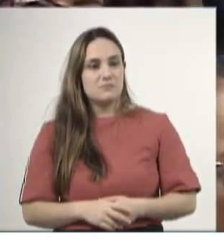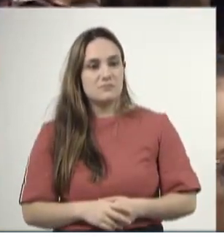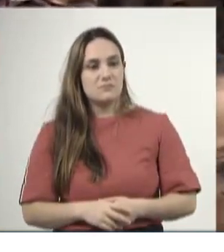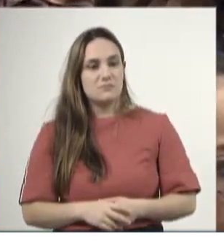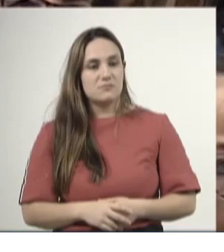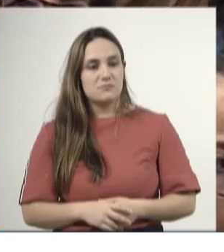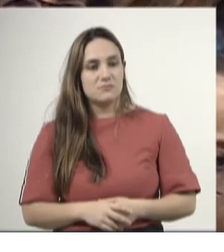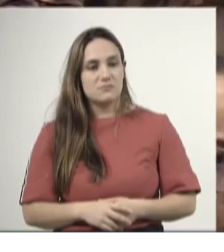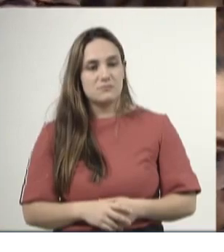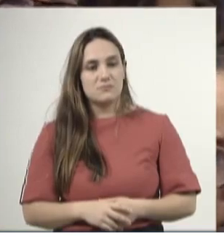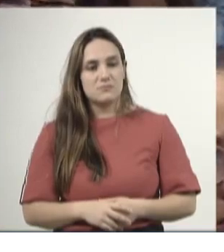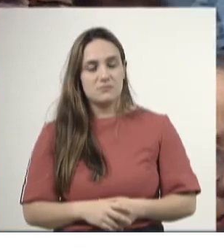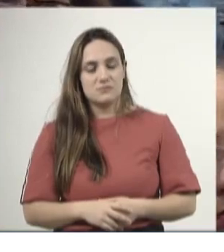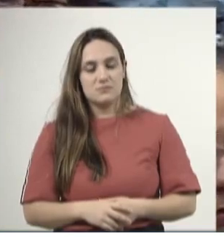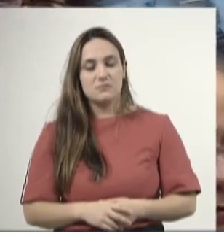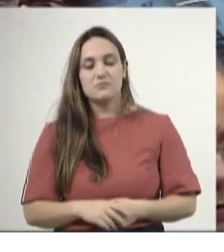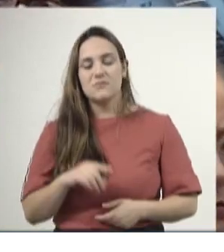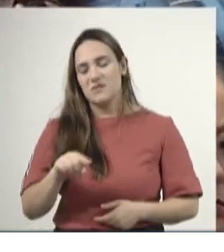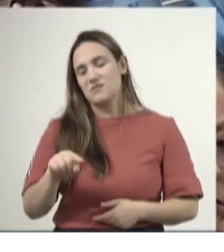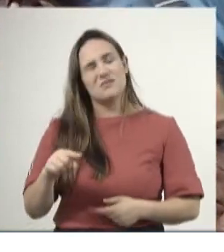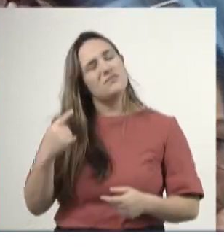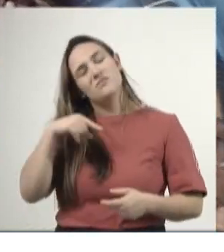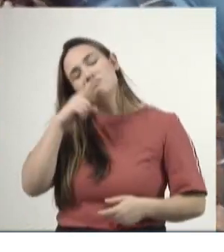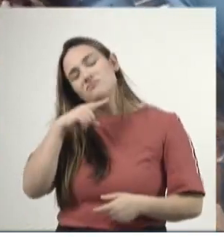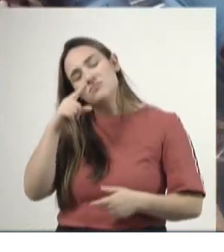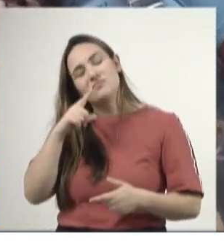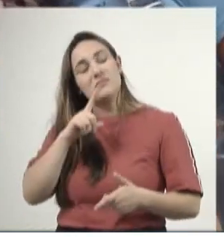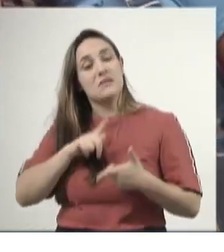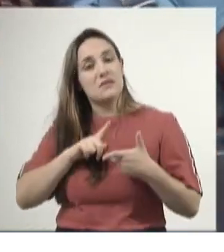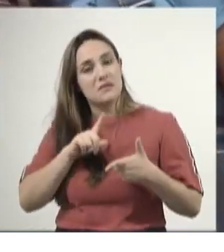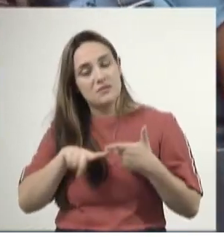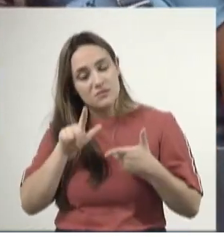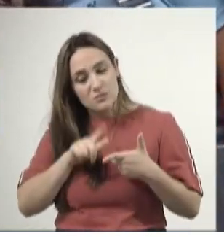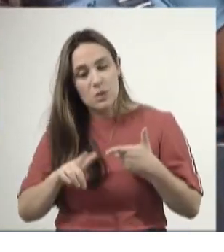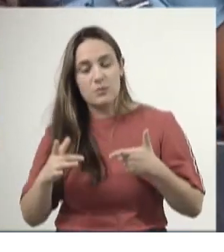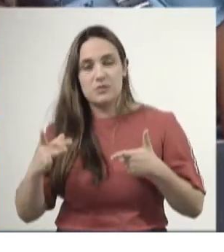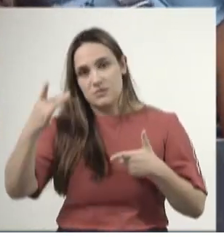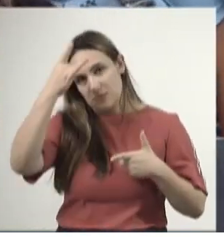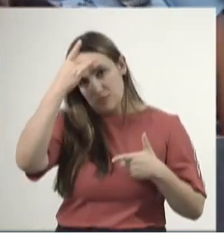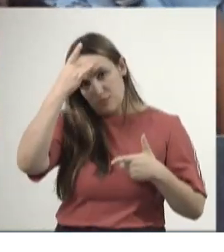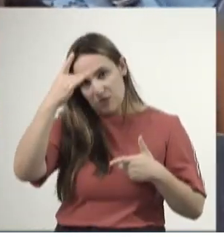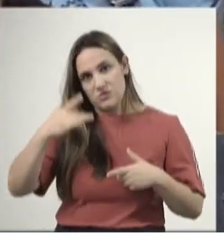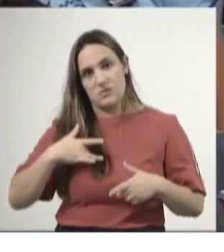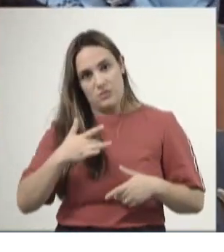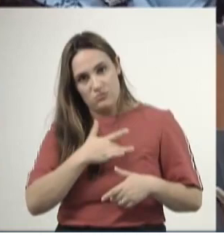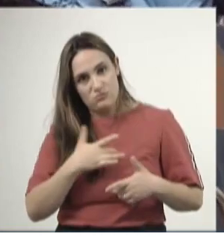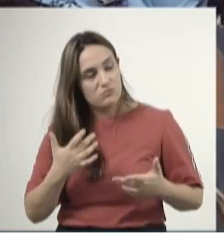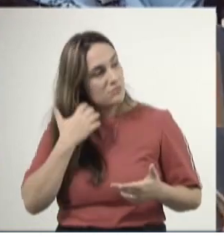a que você não tenha problemas na saúde mental. A identificação precoce.